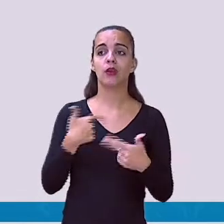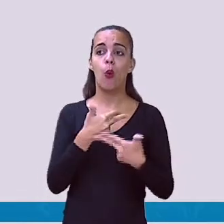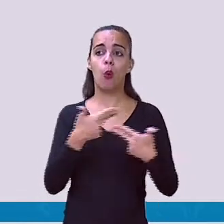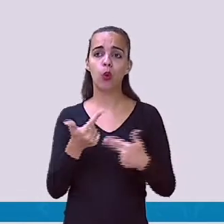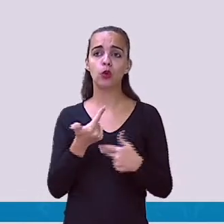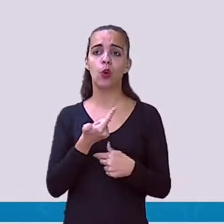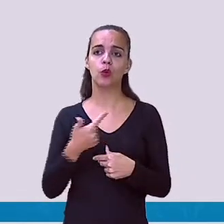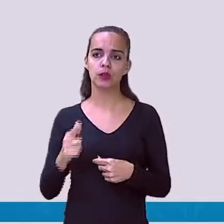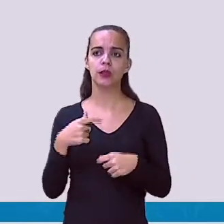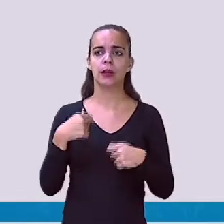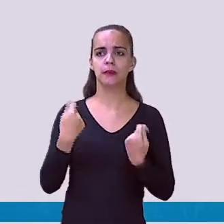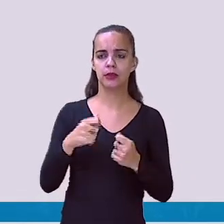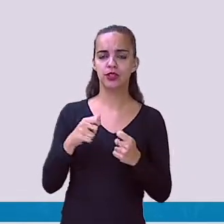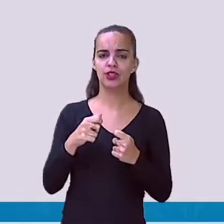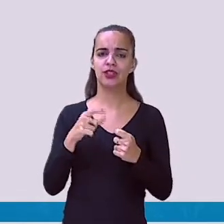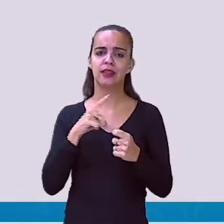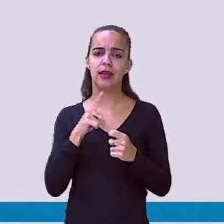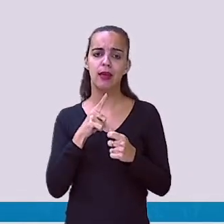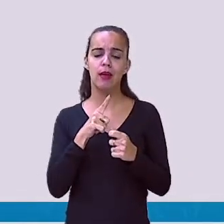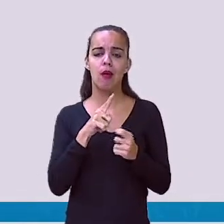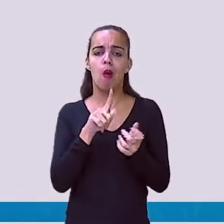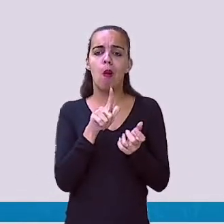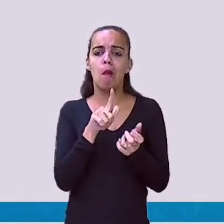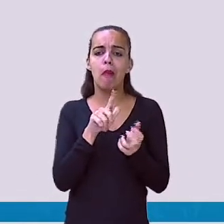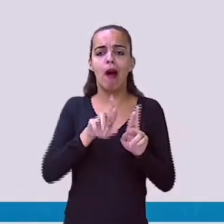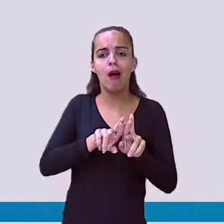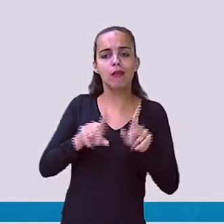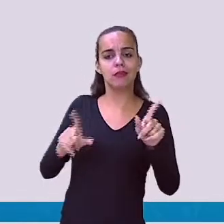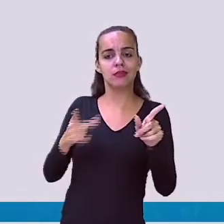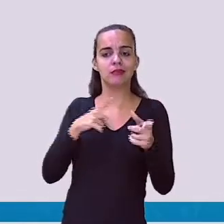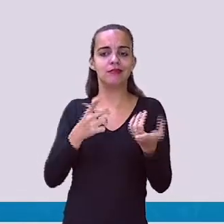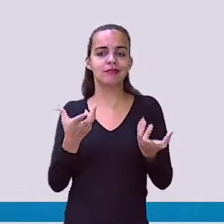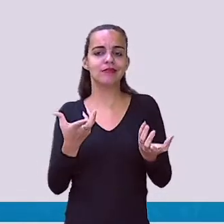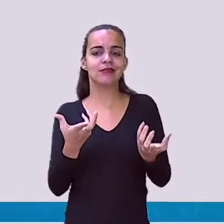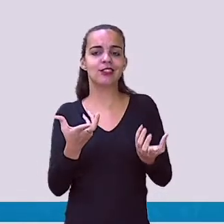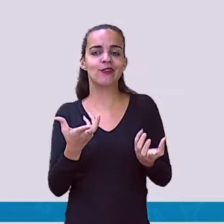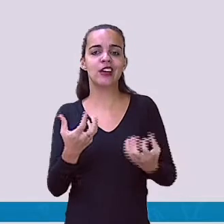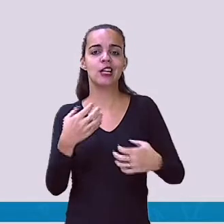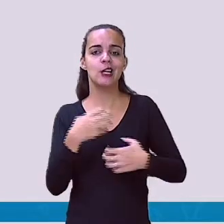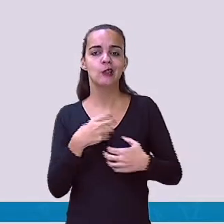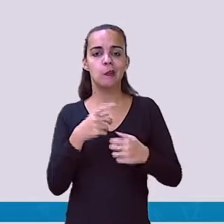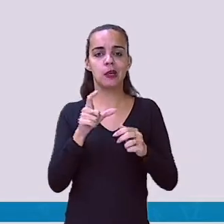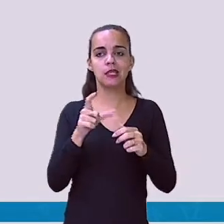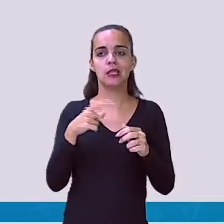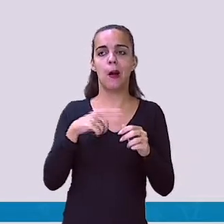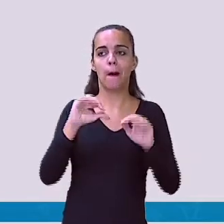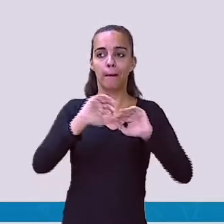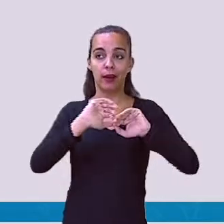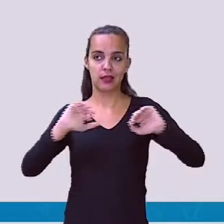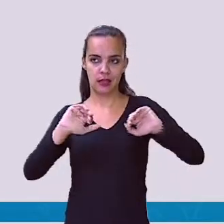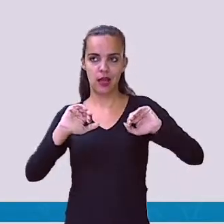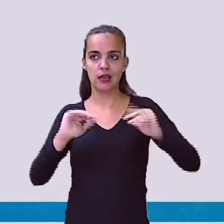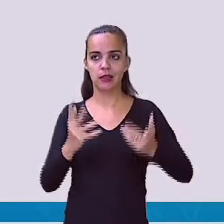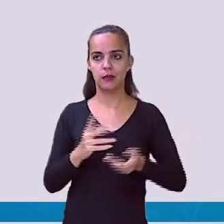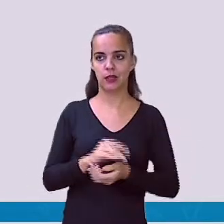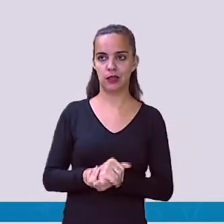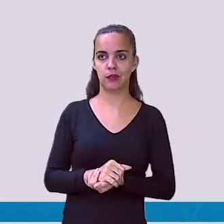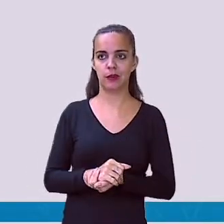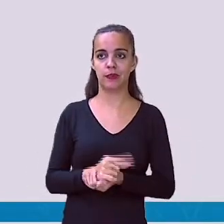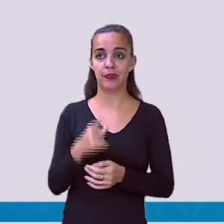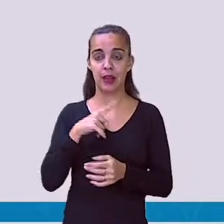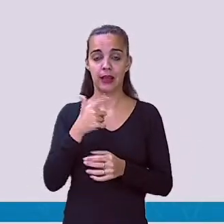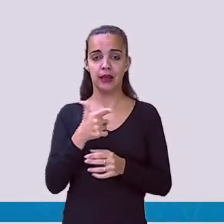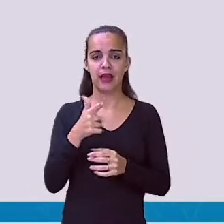separam por diferença de densidade, né? A concentração ali. Aqui, neste